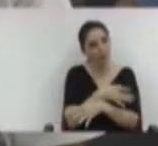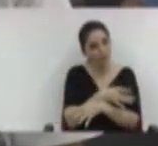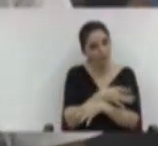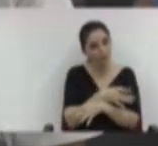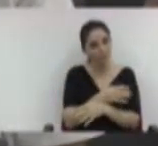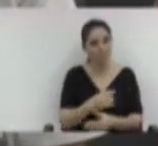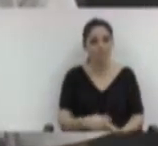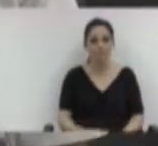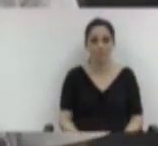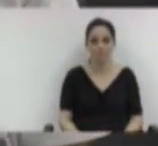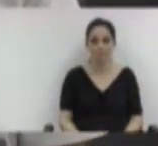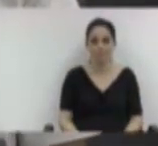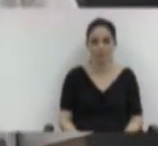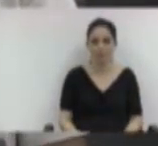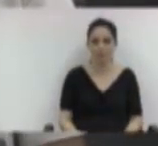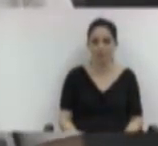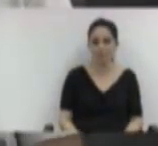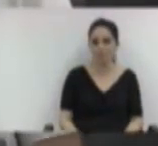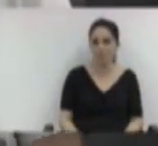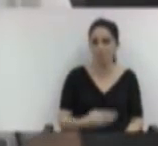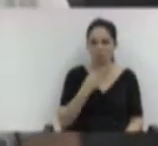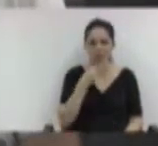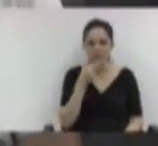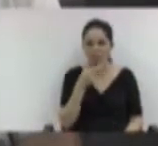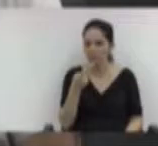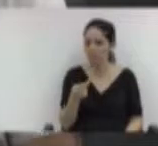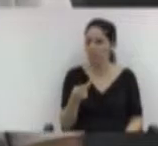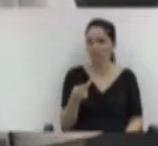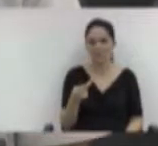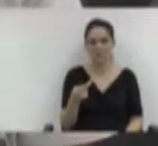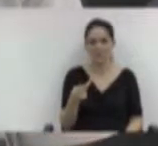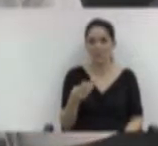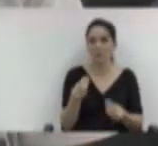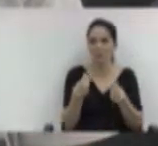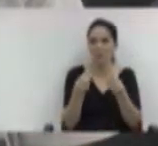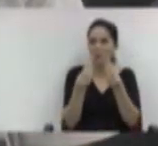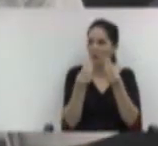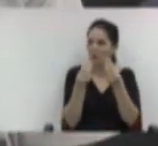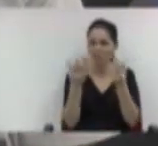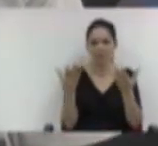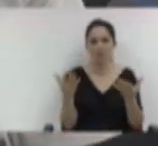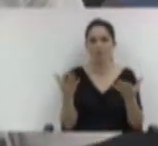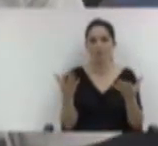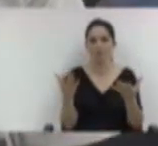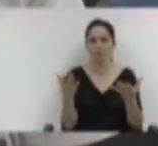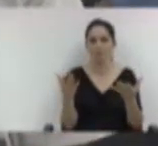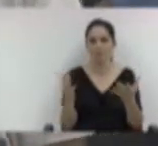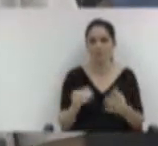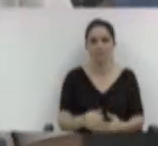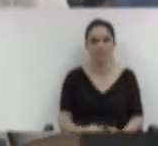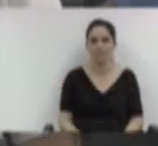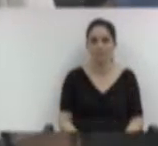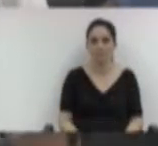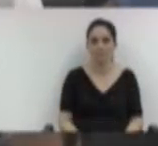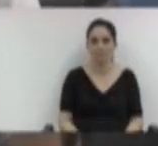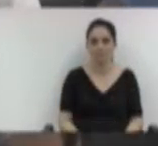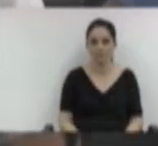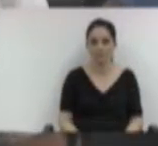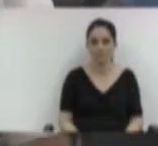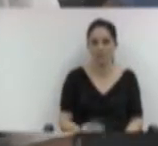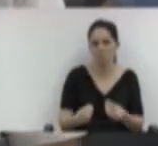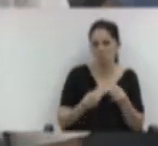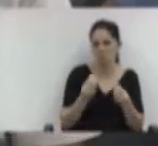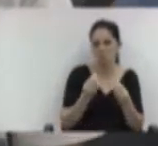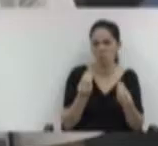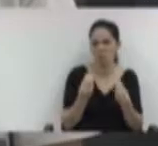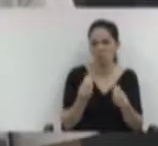não se discute a quantidade, a qualidade, a necessidade dessa obra. Não se discute. Quem é que pode discutir uma